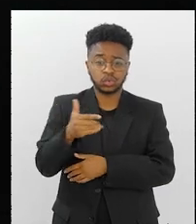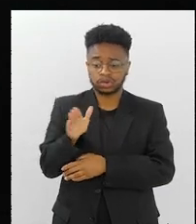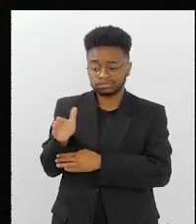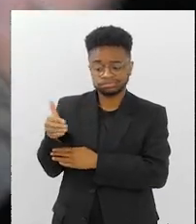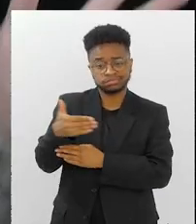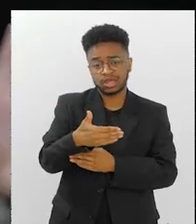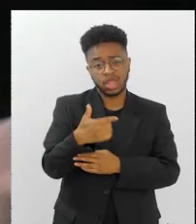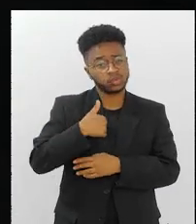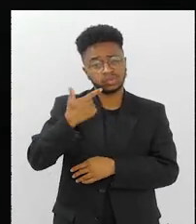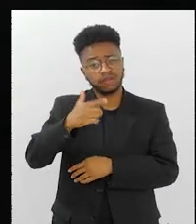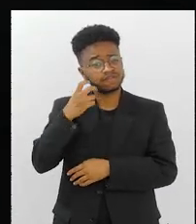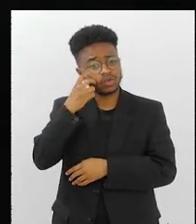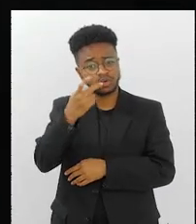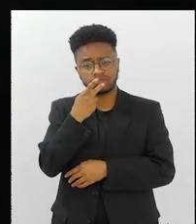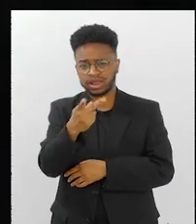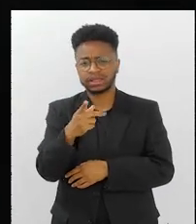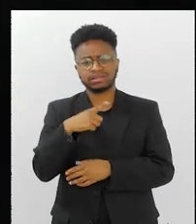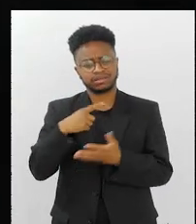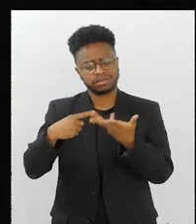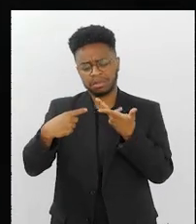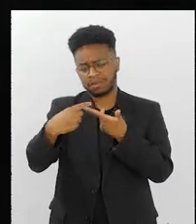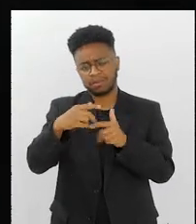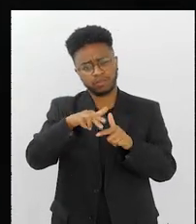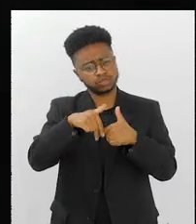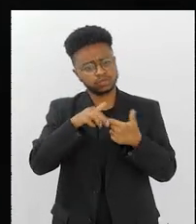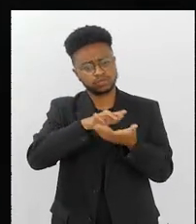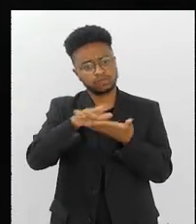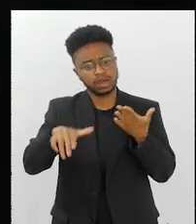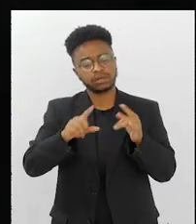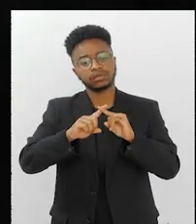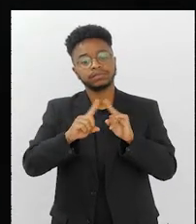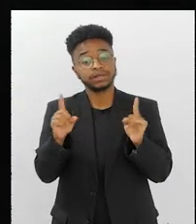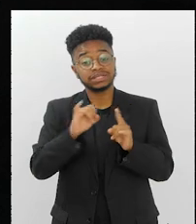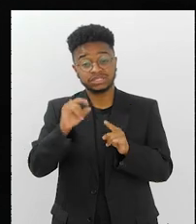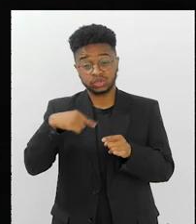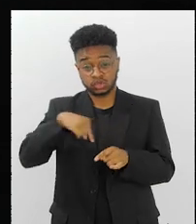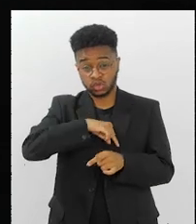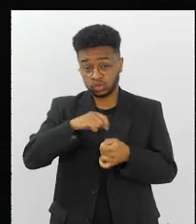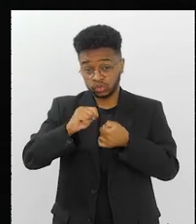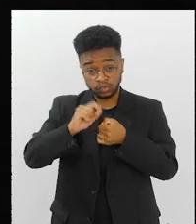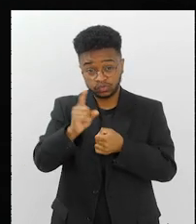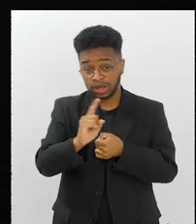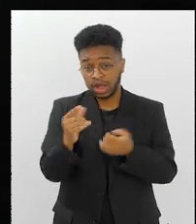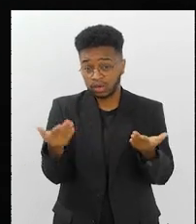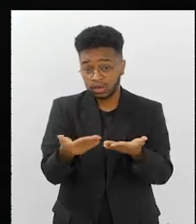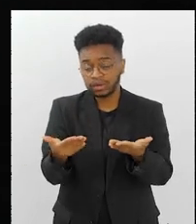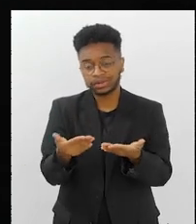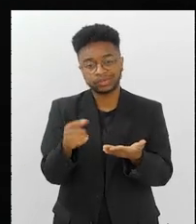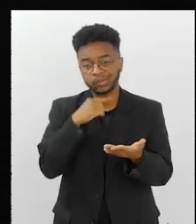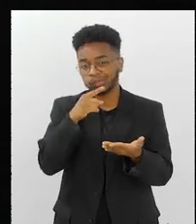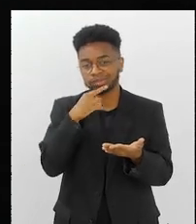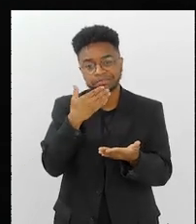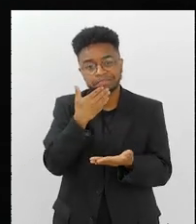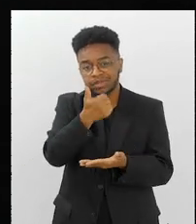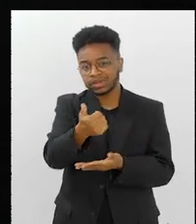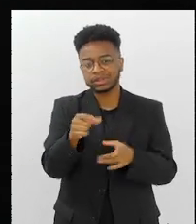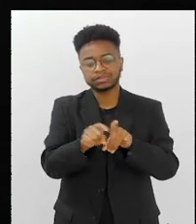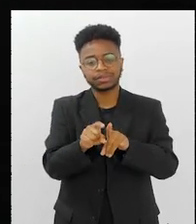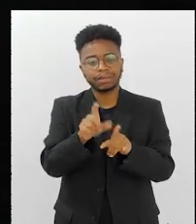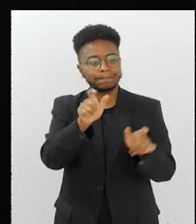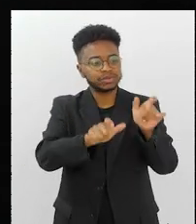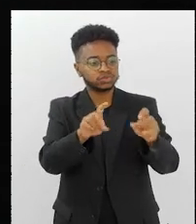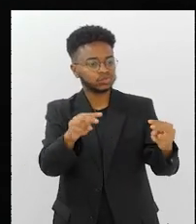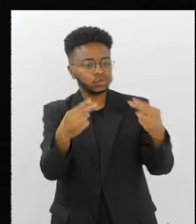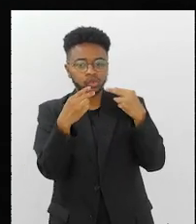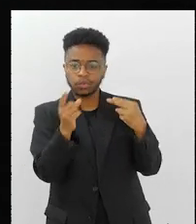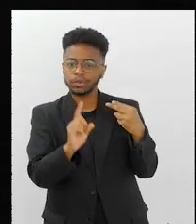n motivos como eu falei que não vem ao caso mas se a gente não fizesse isso esse ano eu não ia virar essa chave e as pessoas não iam me olhar com não